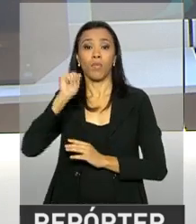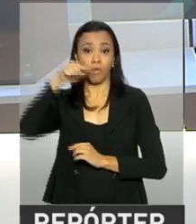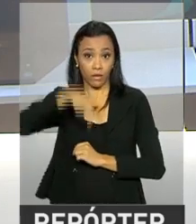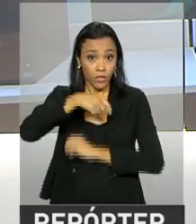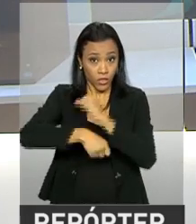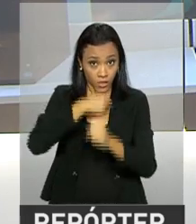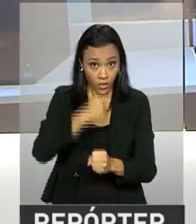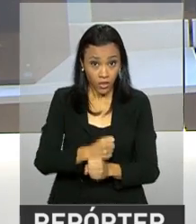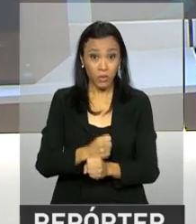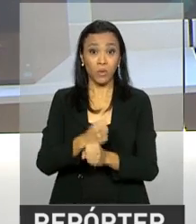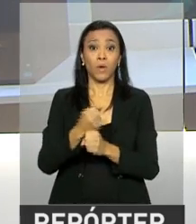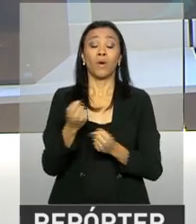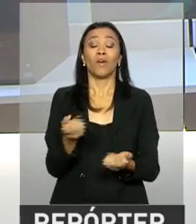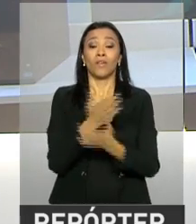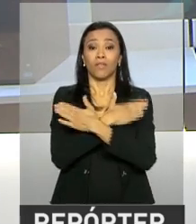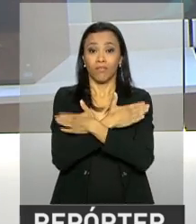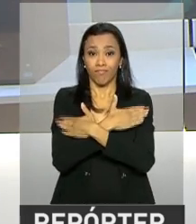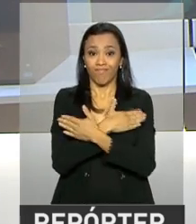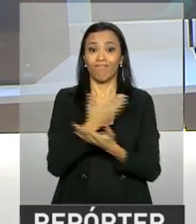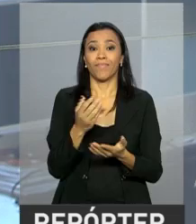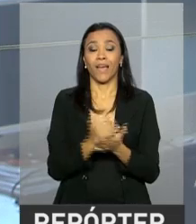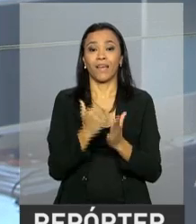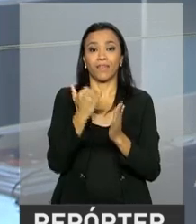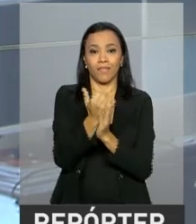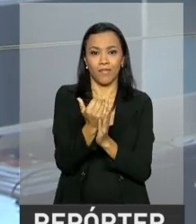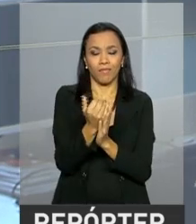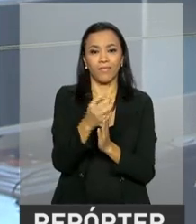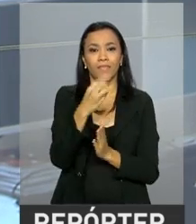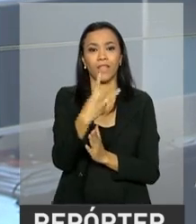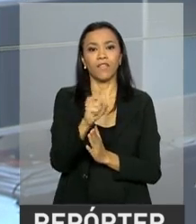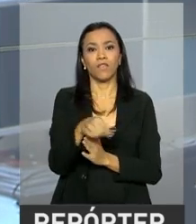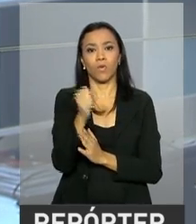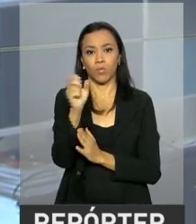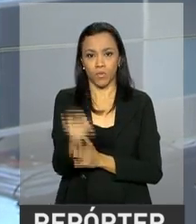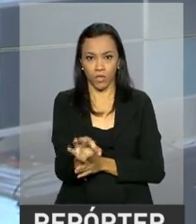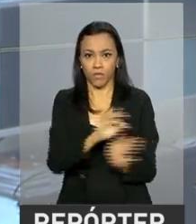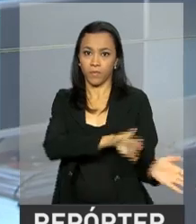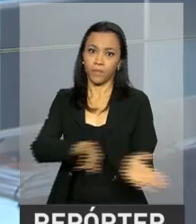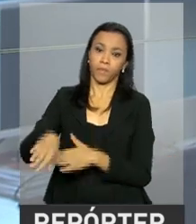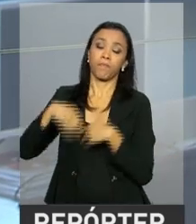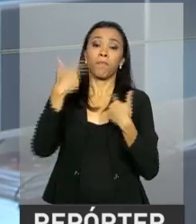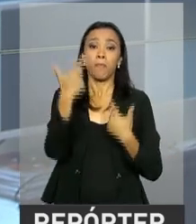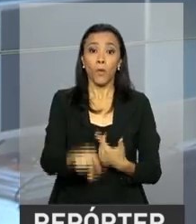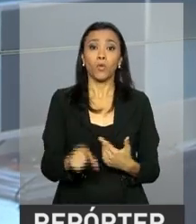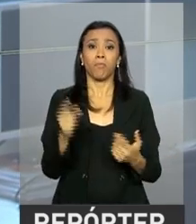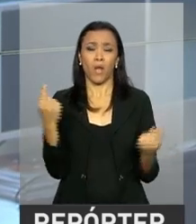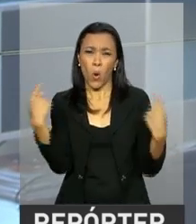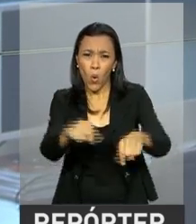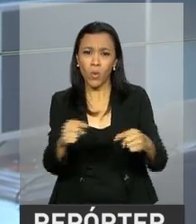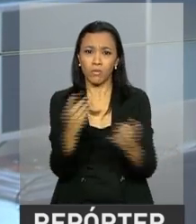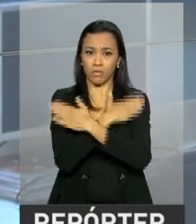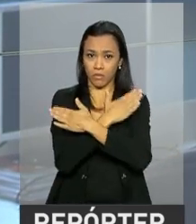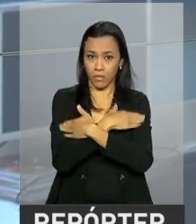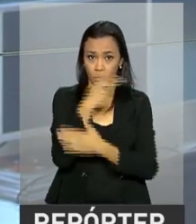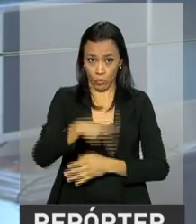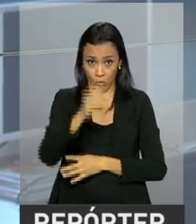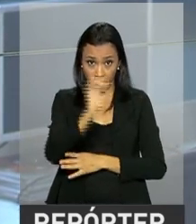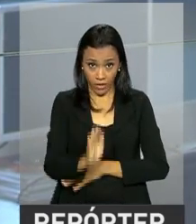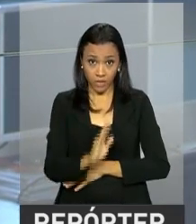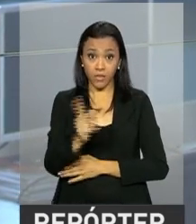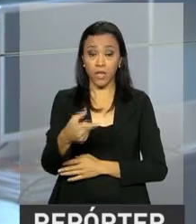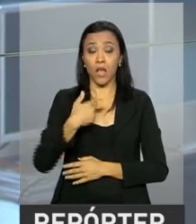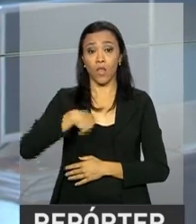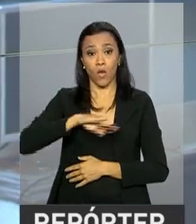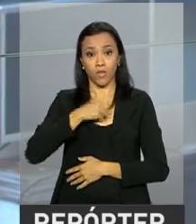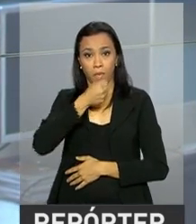desemprego cresceu 3,8 por. e sobre as ações para combater o desemprego no país a nossa equipe conversou com